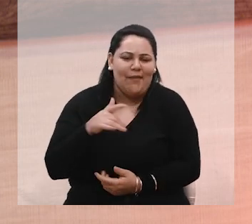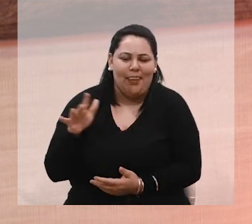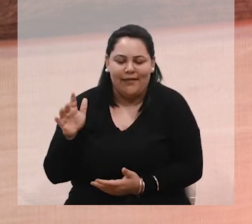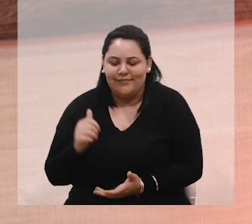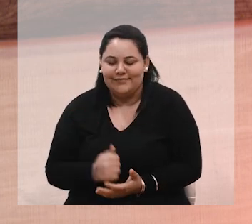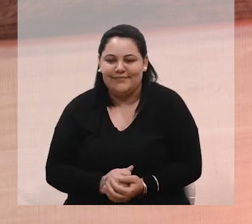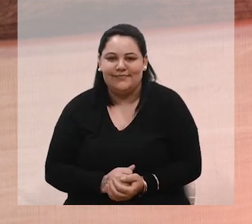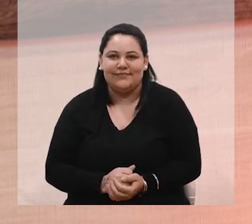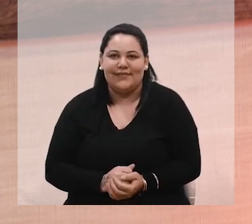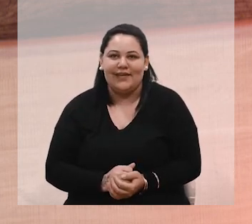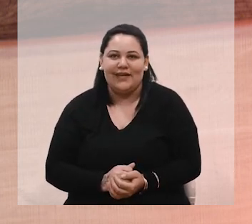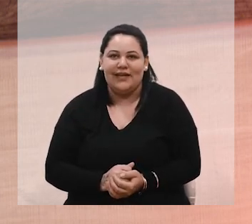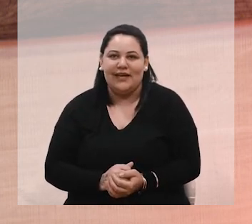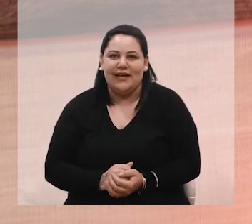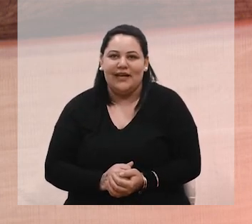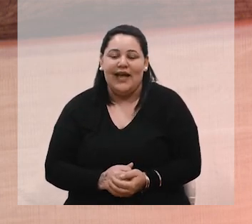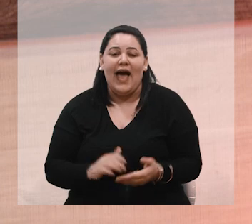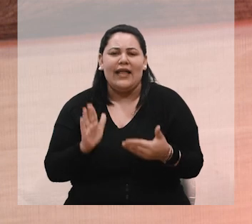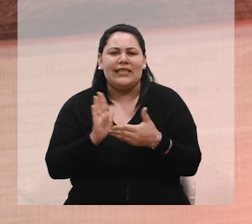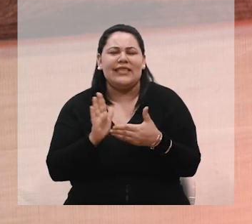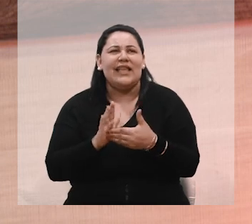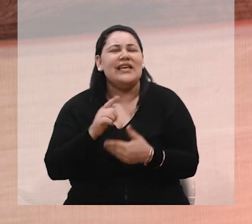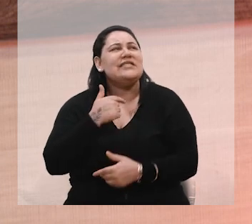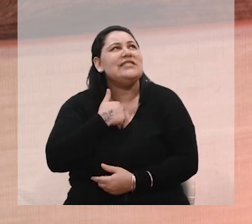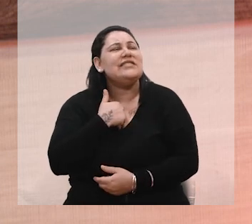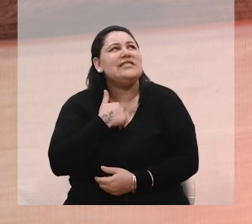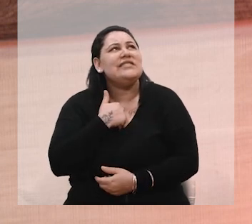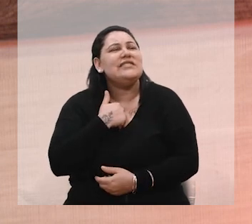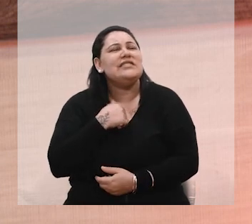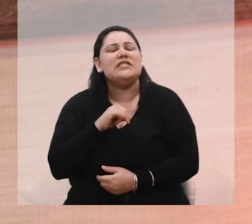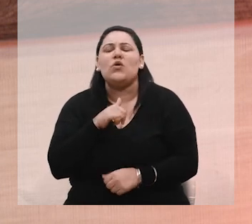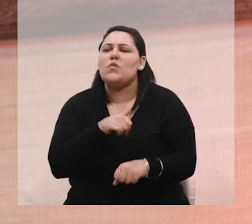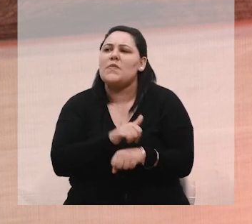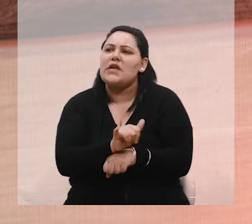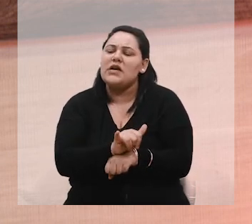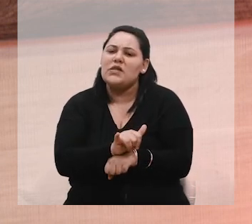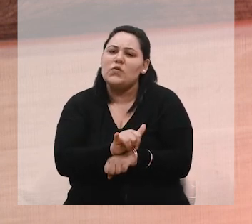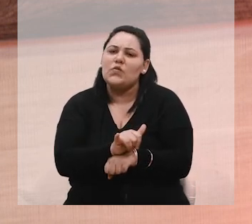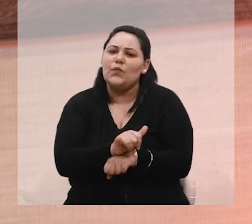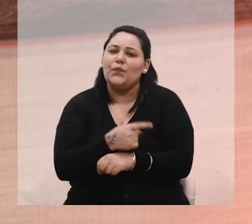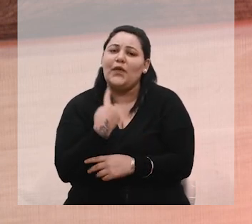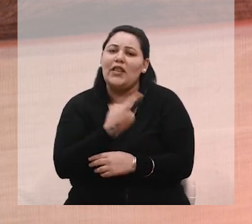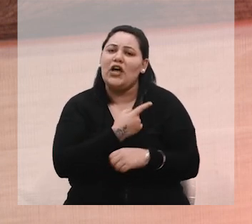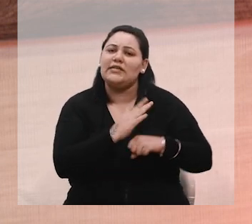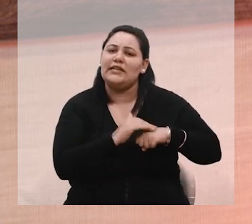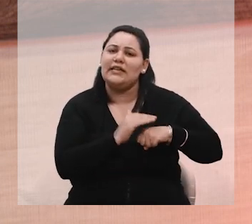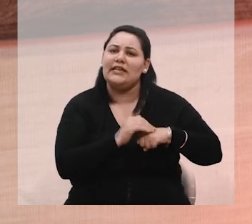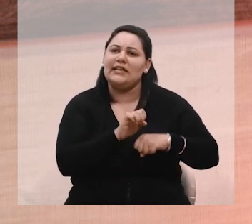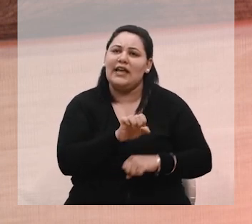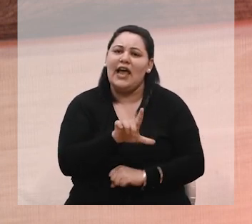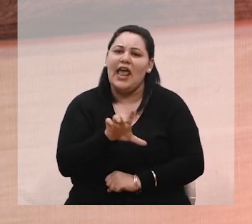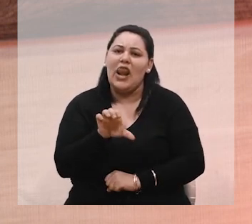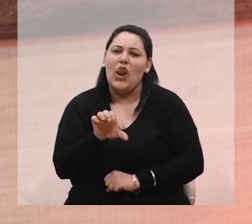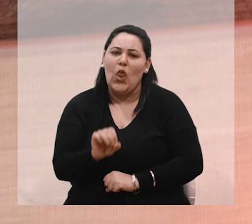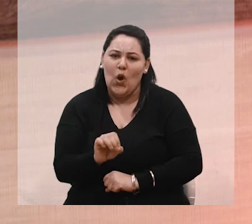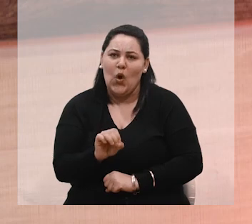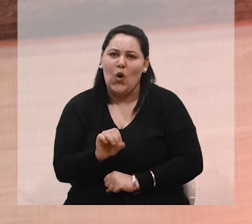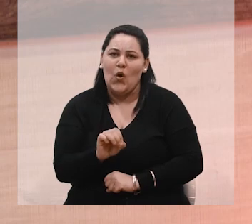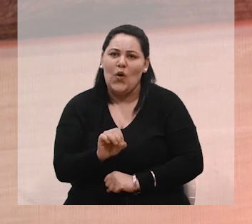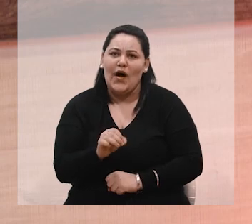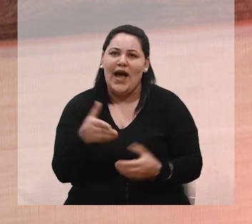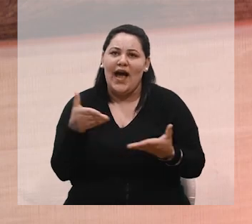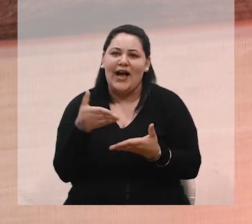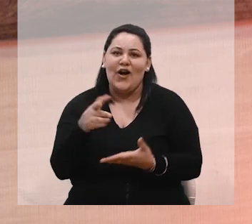tal. Até a propósito, se eu não vou me enganar, a nossa queridíssima Elô Bassichetti,